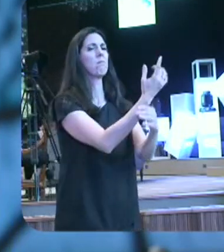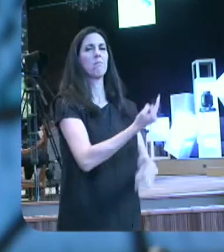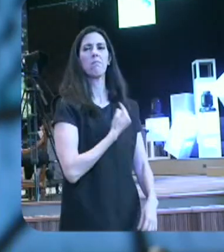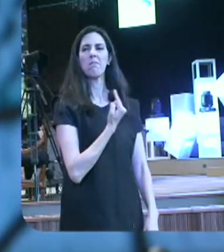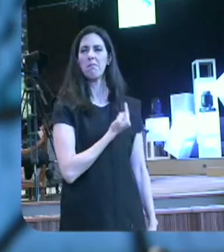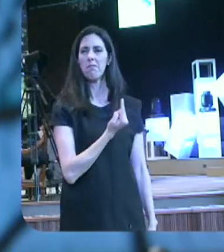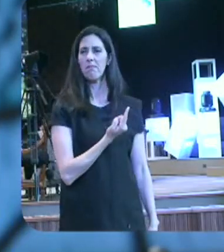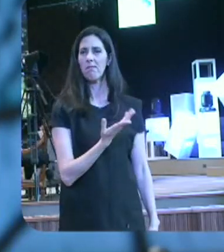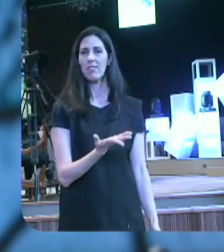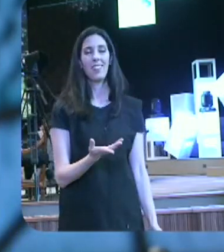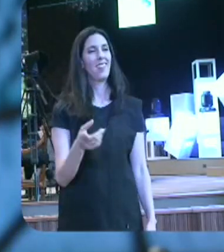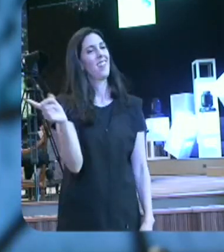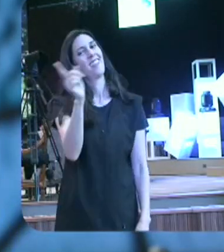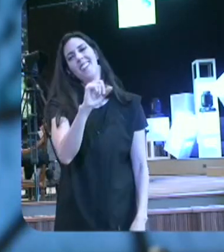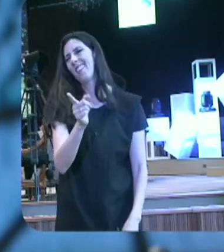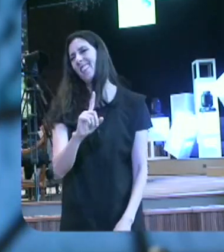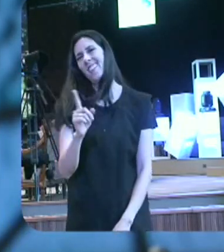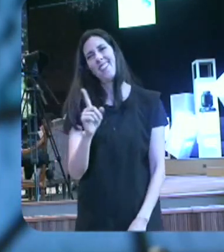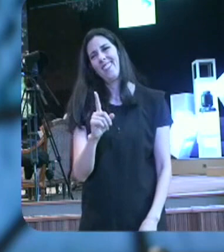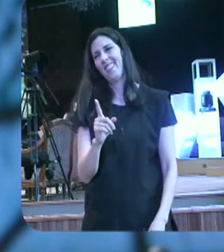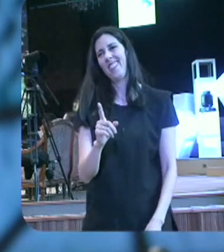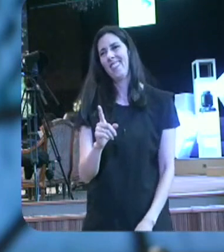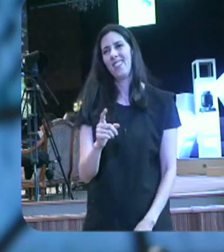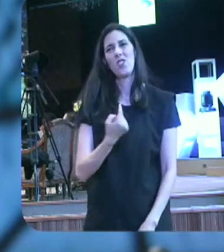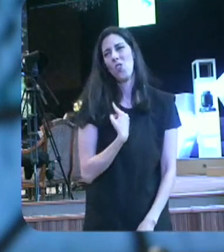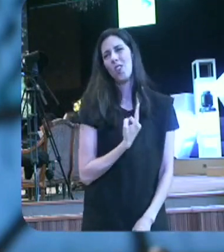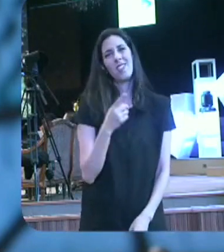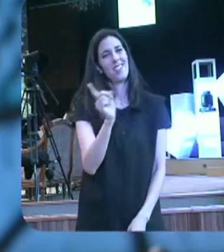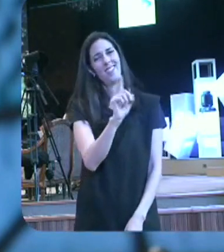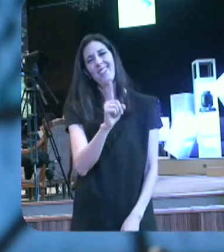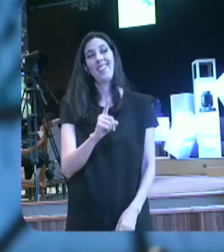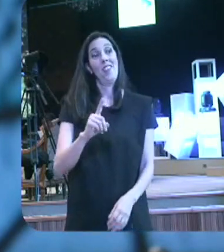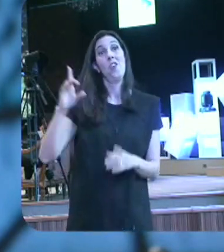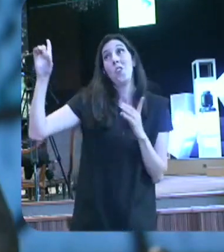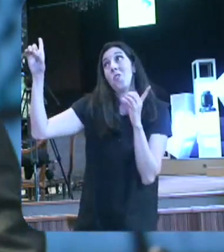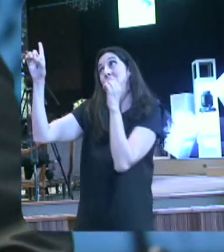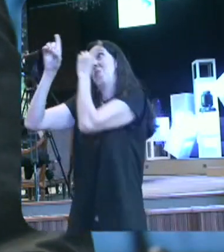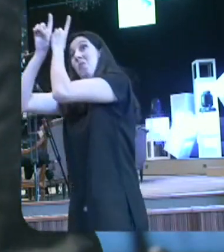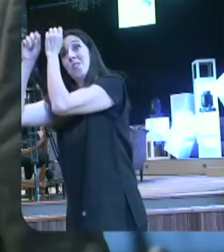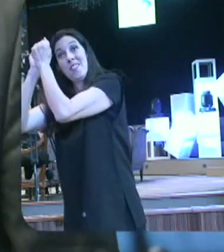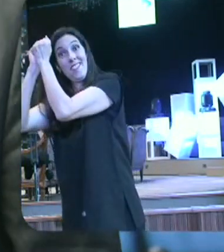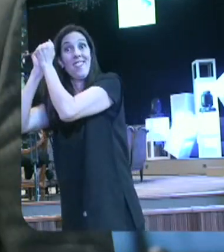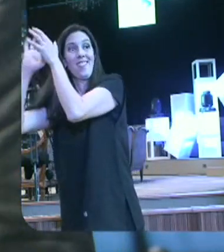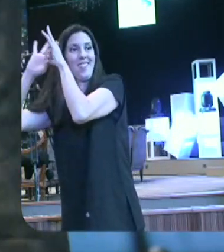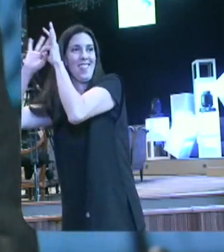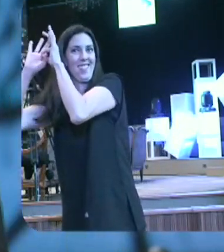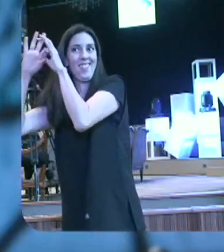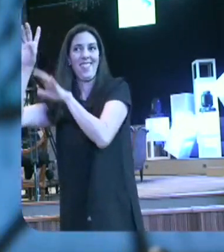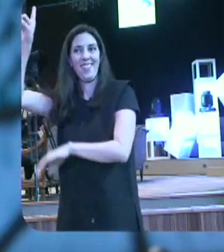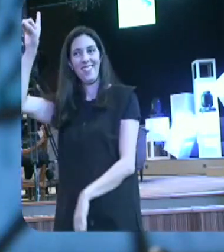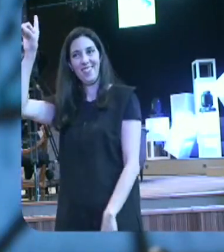Pula no colo de Jesus. Terceira figura que aparece aqui nesse texto.